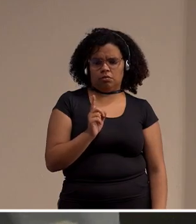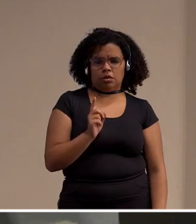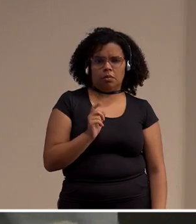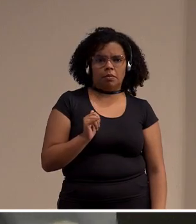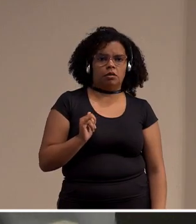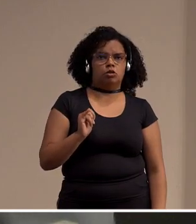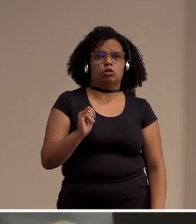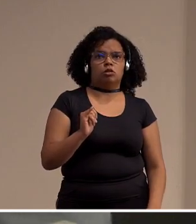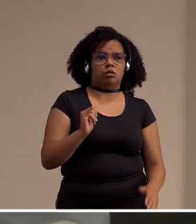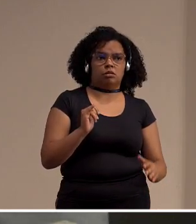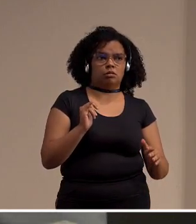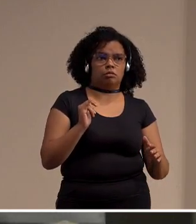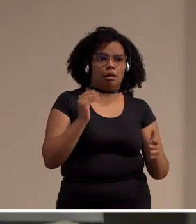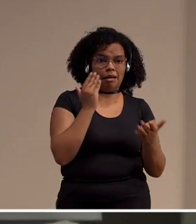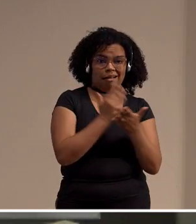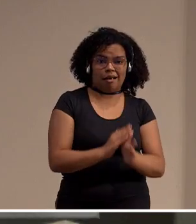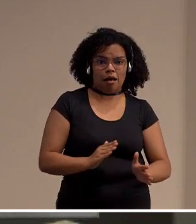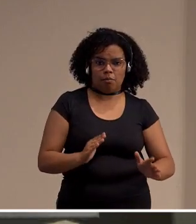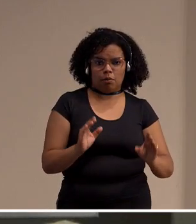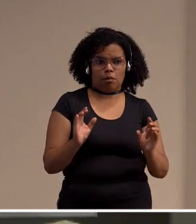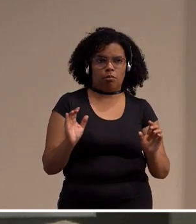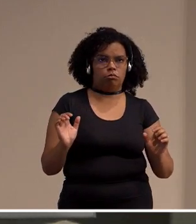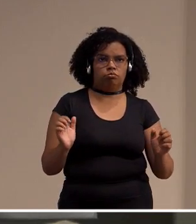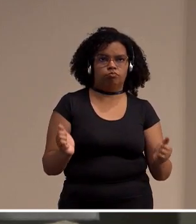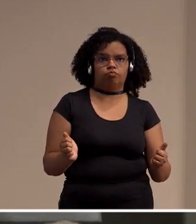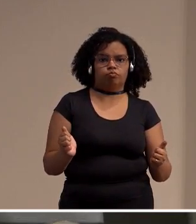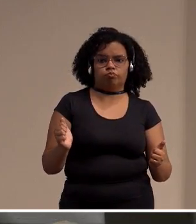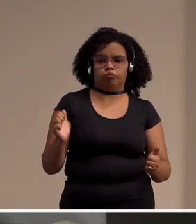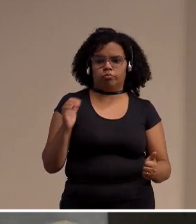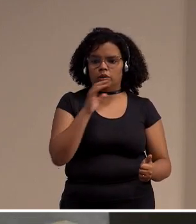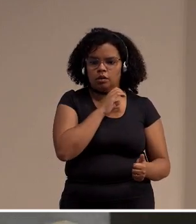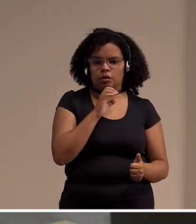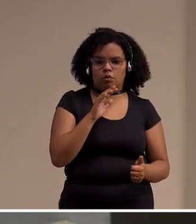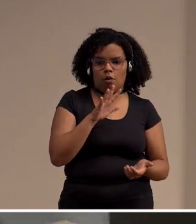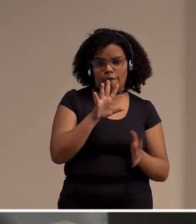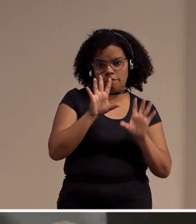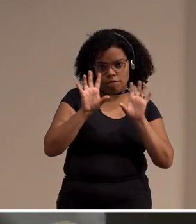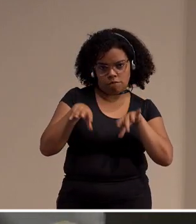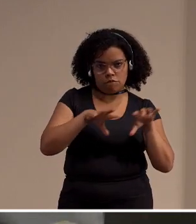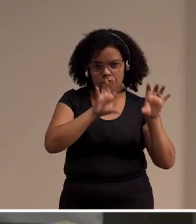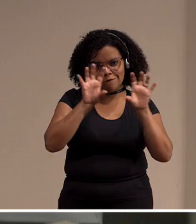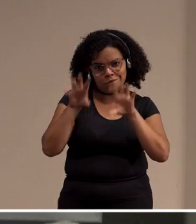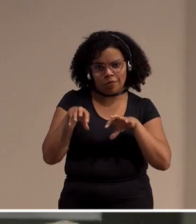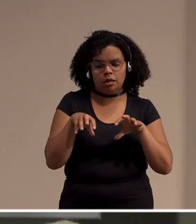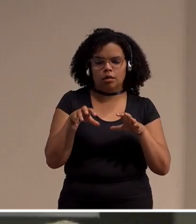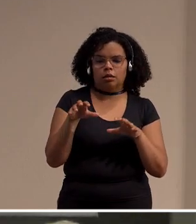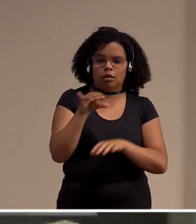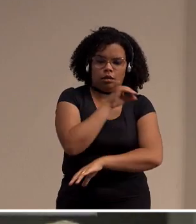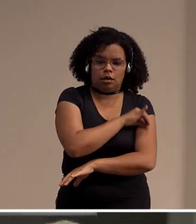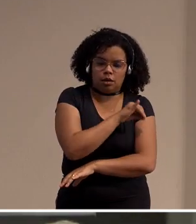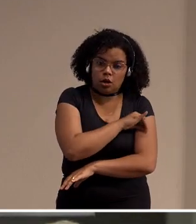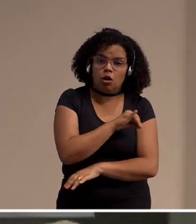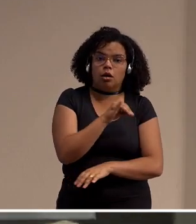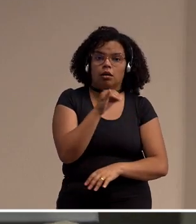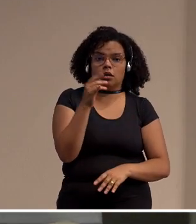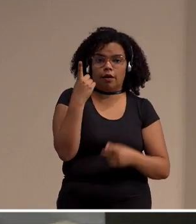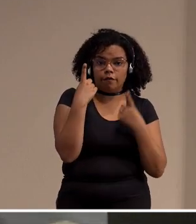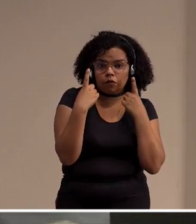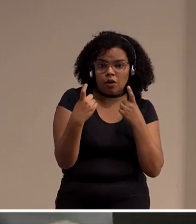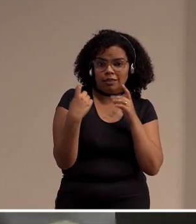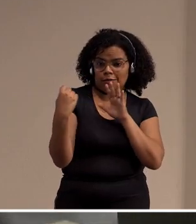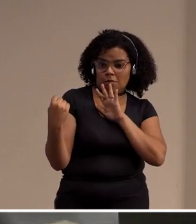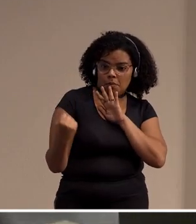do nada, assim, sei lá, coisas funk carioca, por exemplo, sabe, onde a violência uma